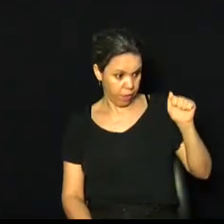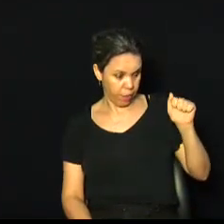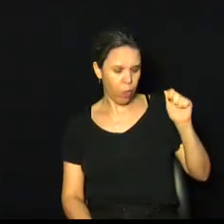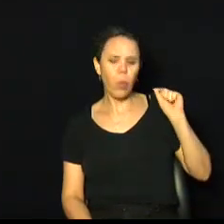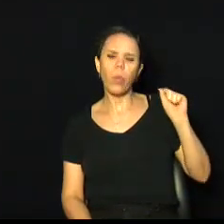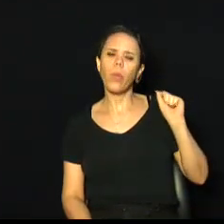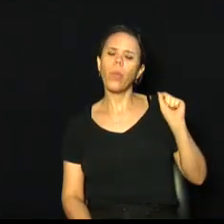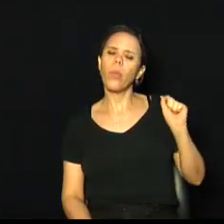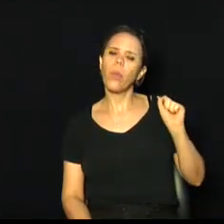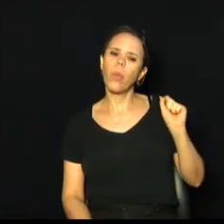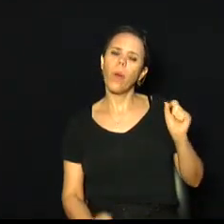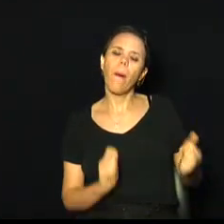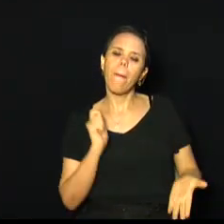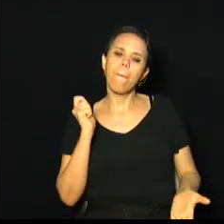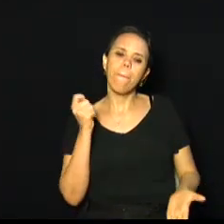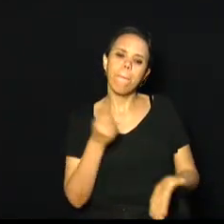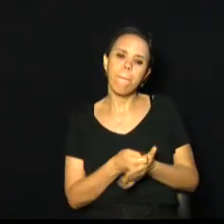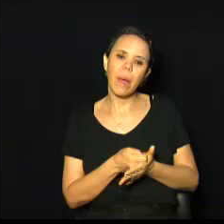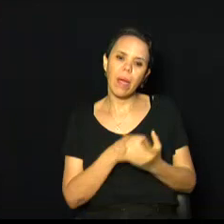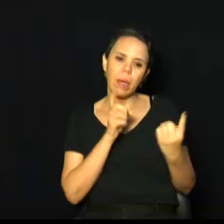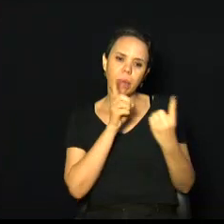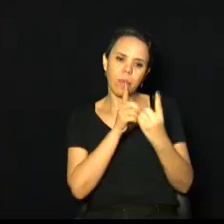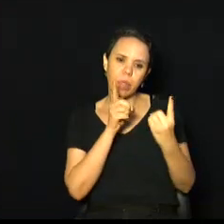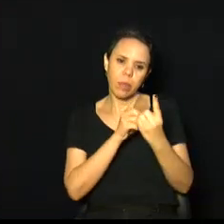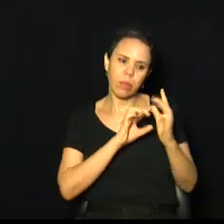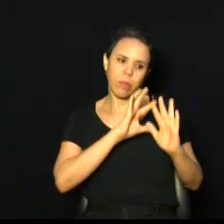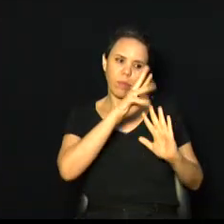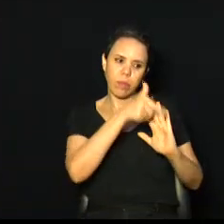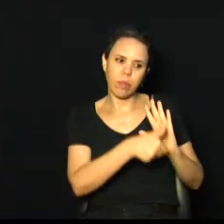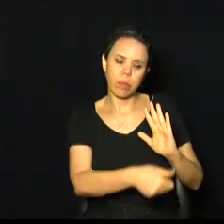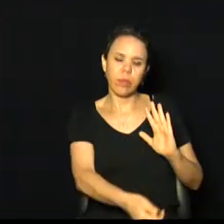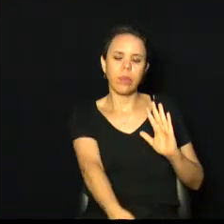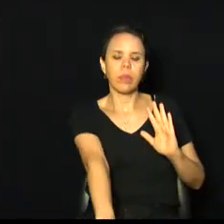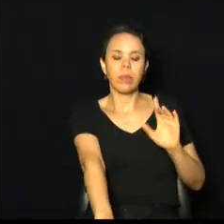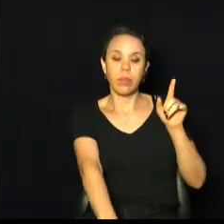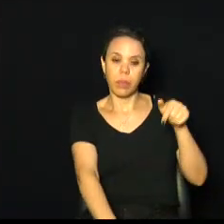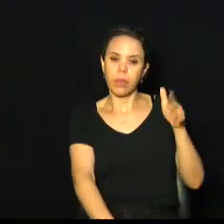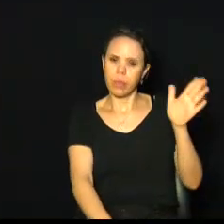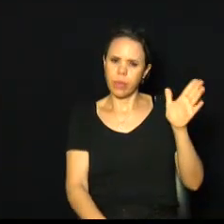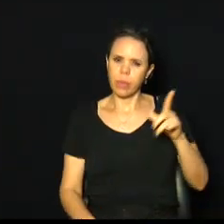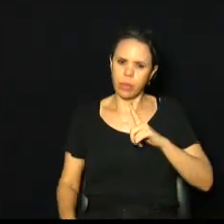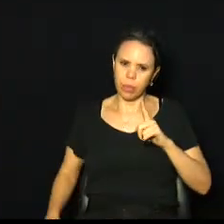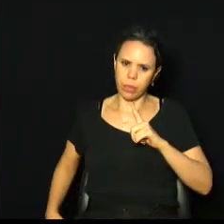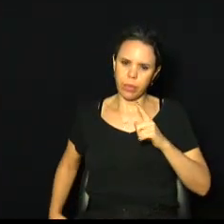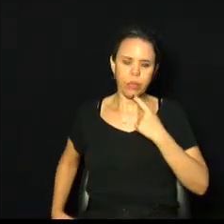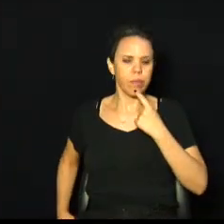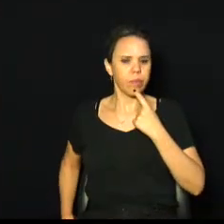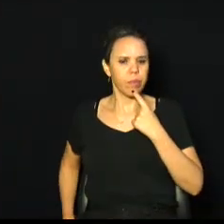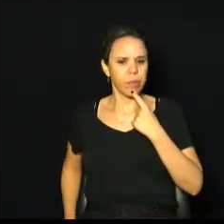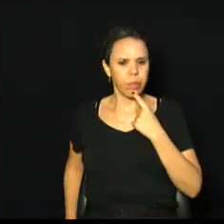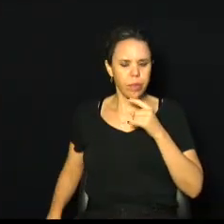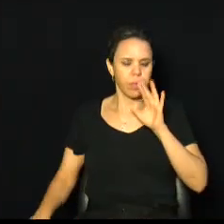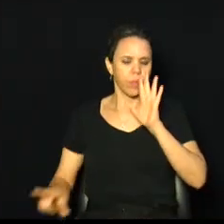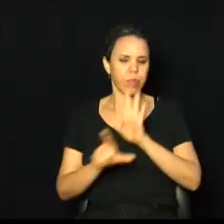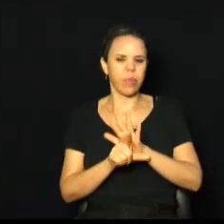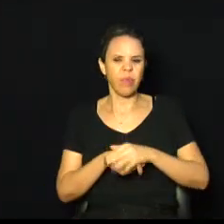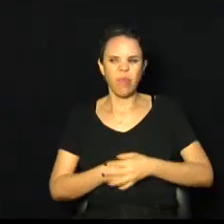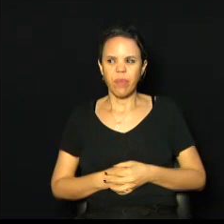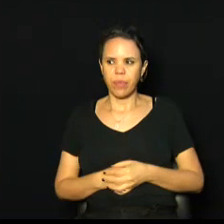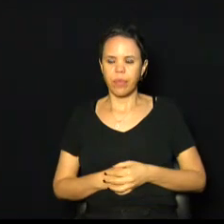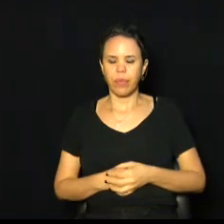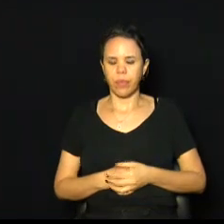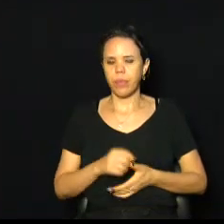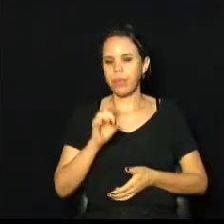o PSA? Pagamento por serviços ambientais. Isso já existe em Campinas como lei.